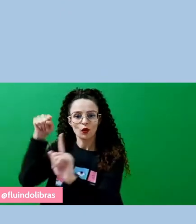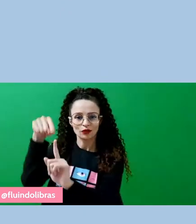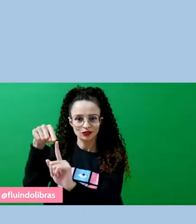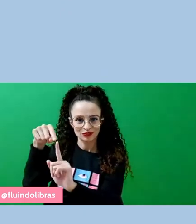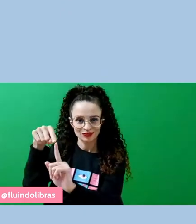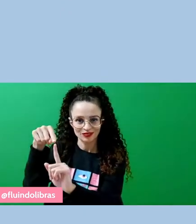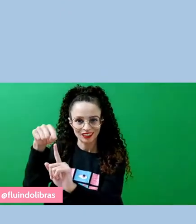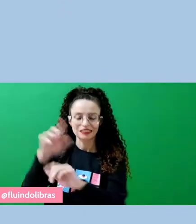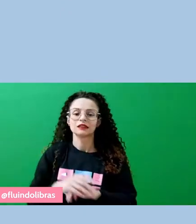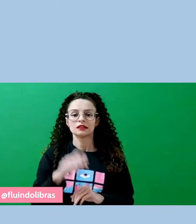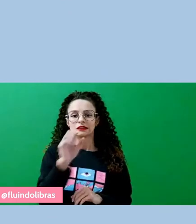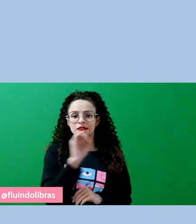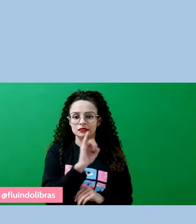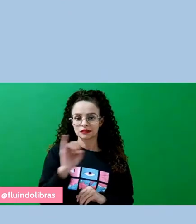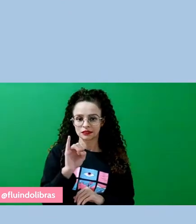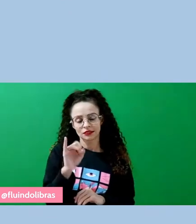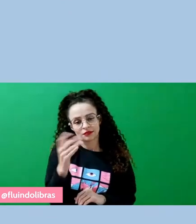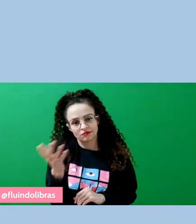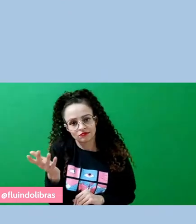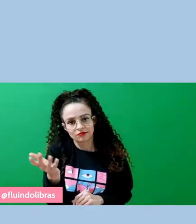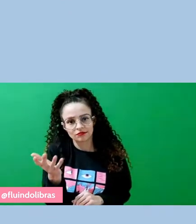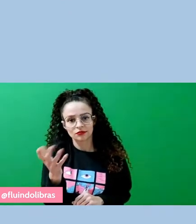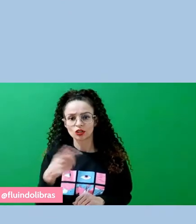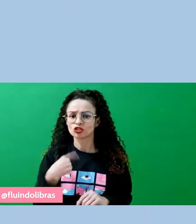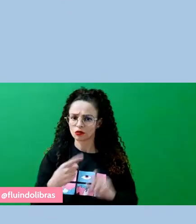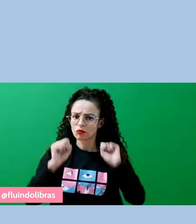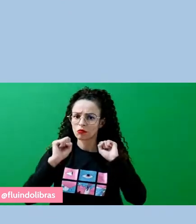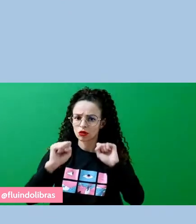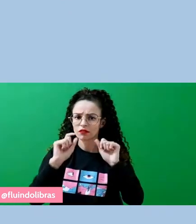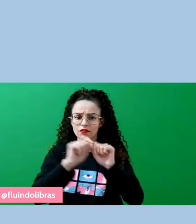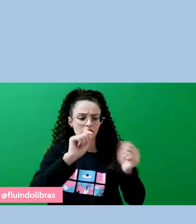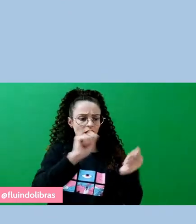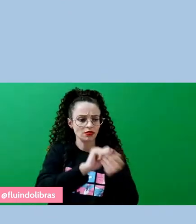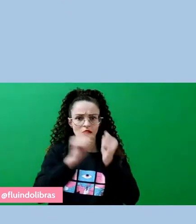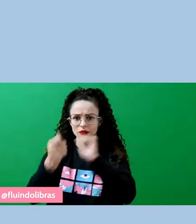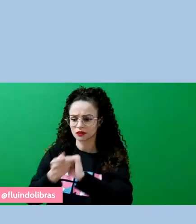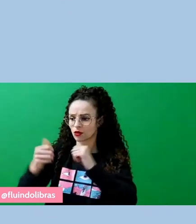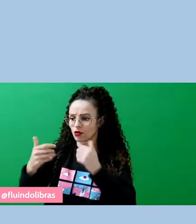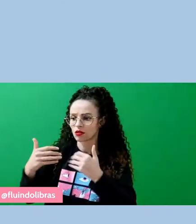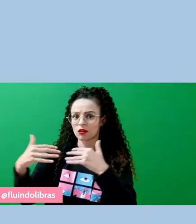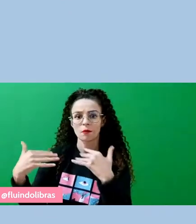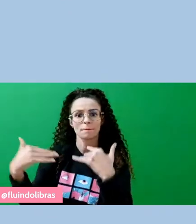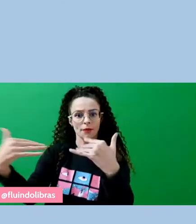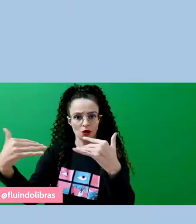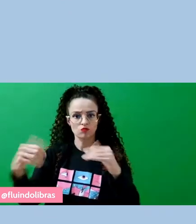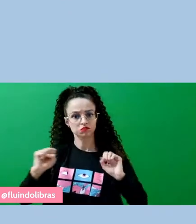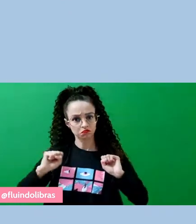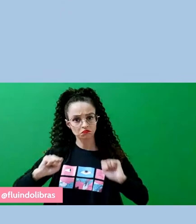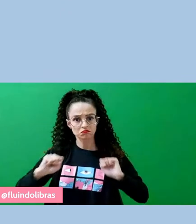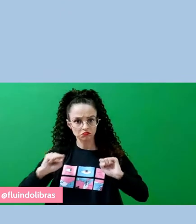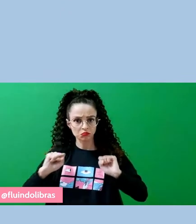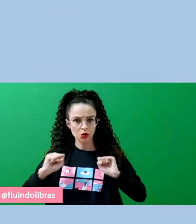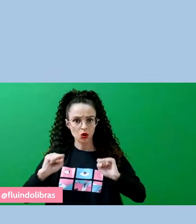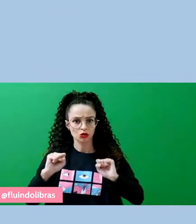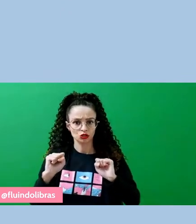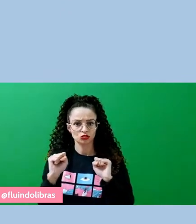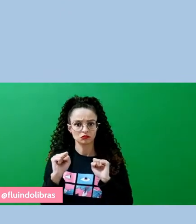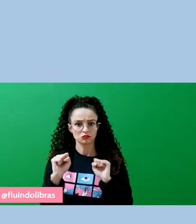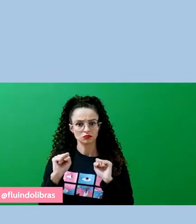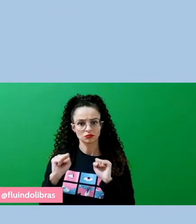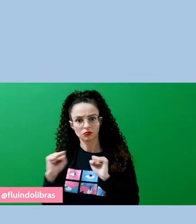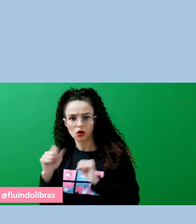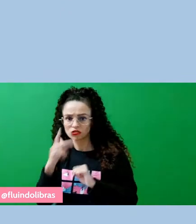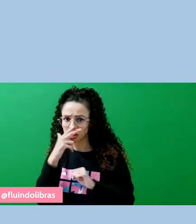indo, né, para, a gente poderia fazer uma adaptação dessa peça para o palco, por exemplo, né? Por motivos que a gente